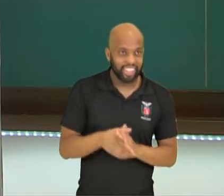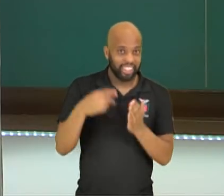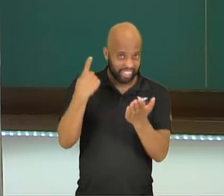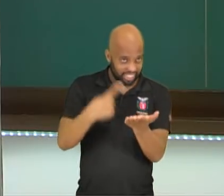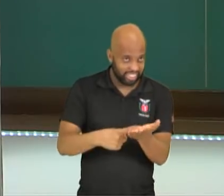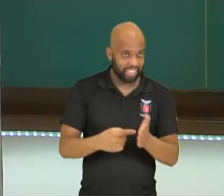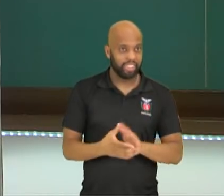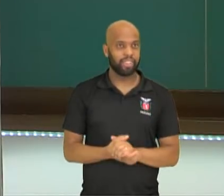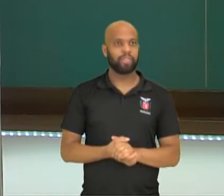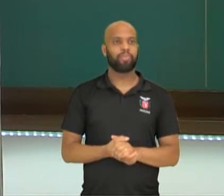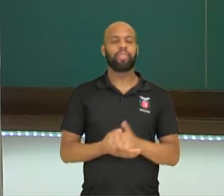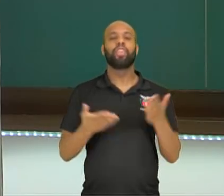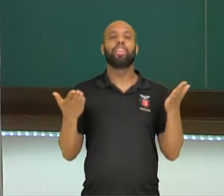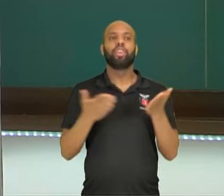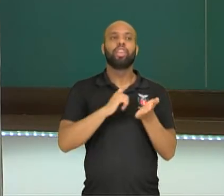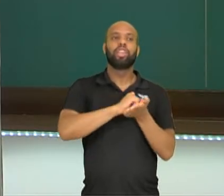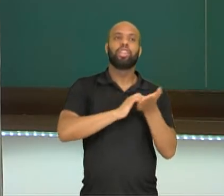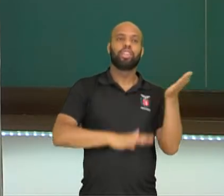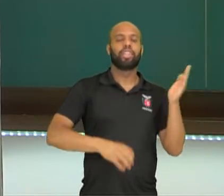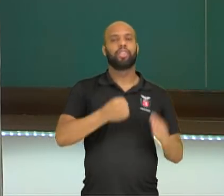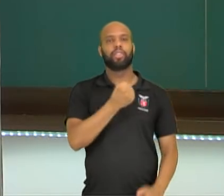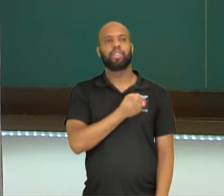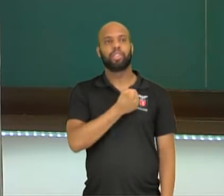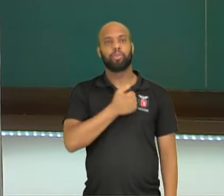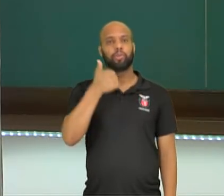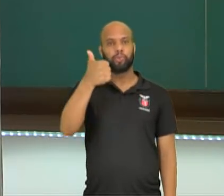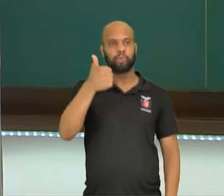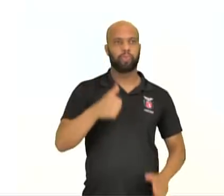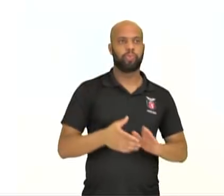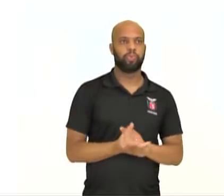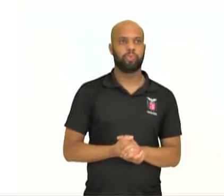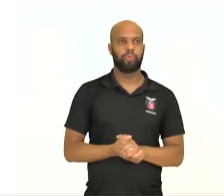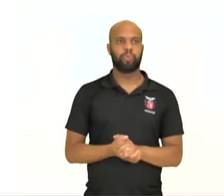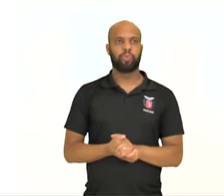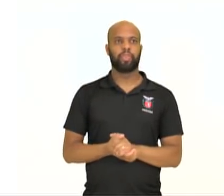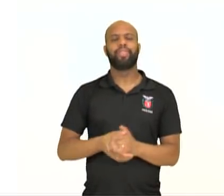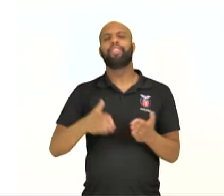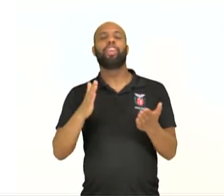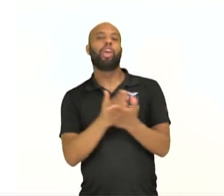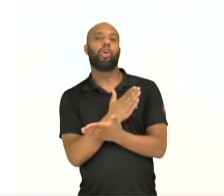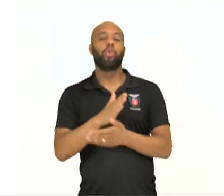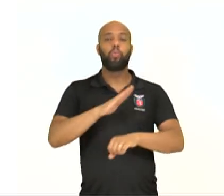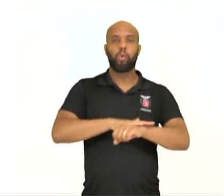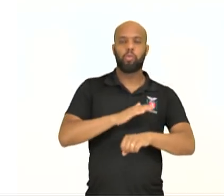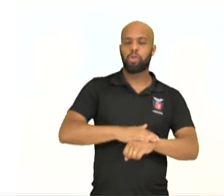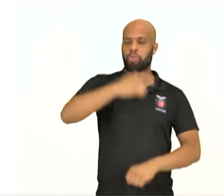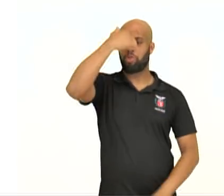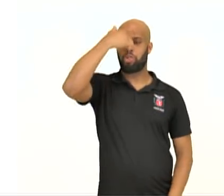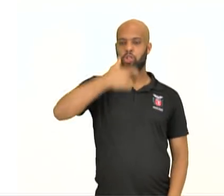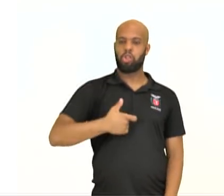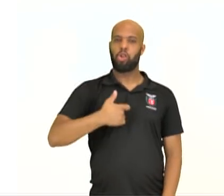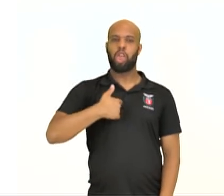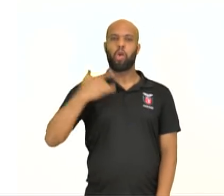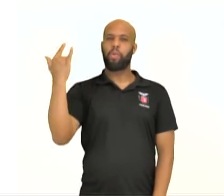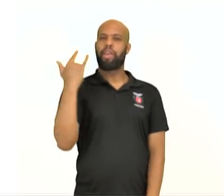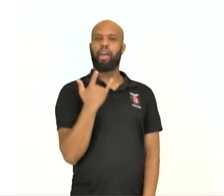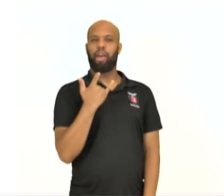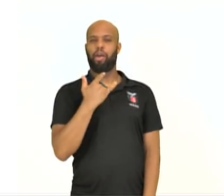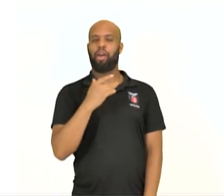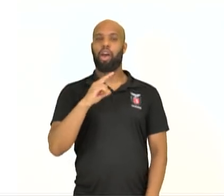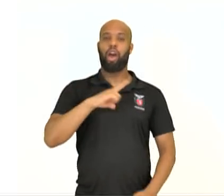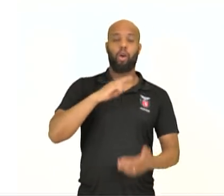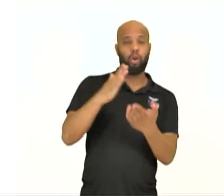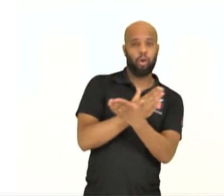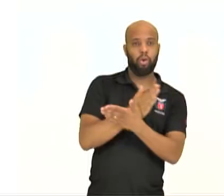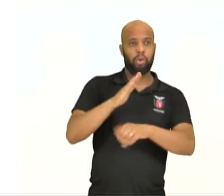Combinado? Atividade 1, anota aí. Às vezes sou o meu queridinho, às